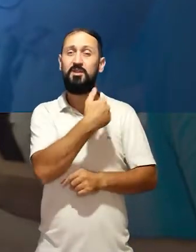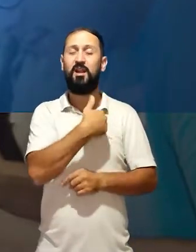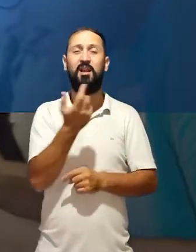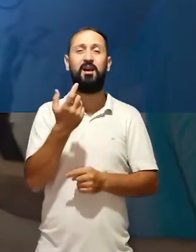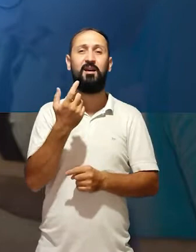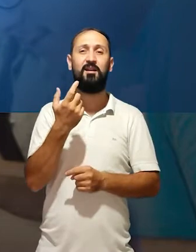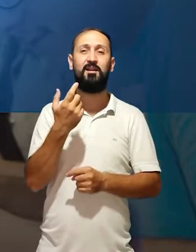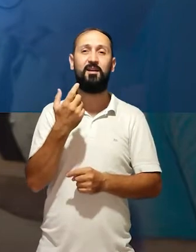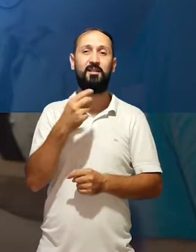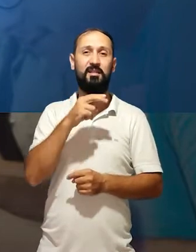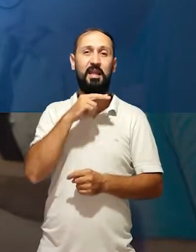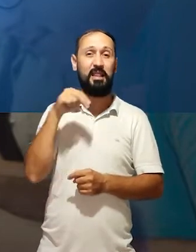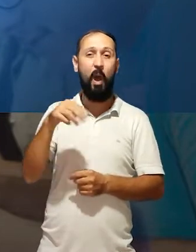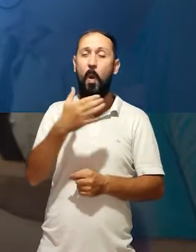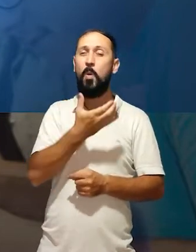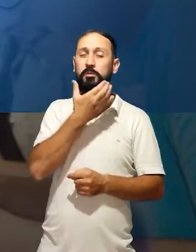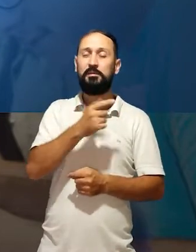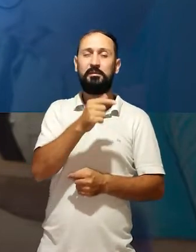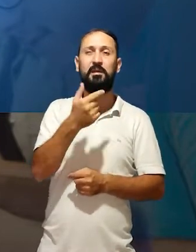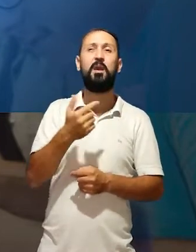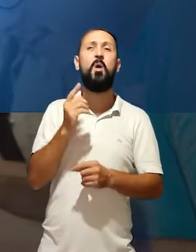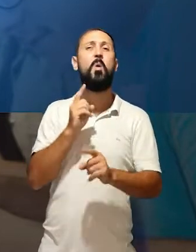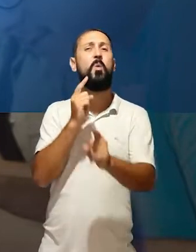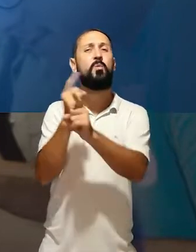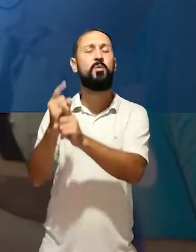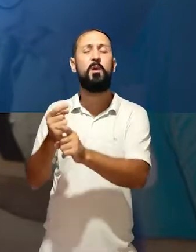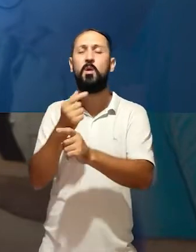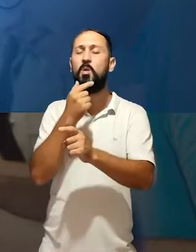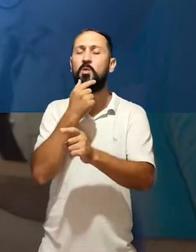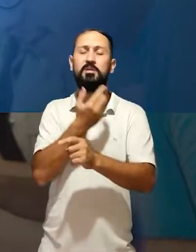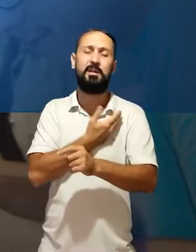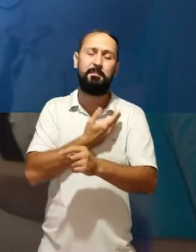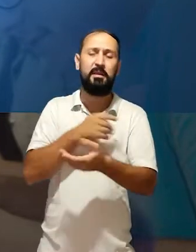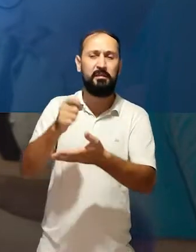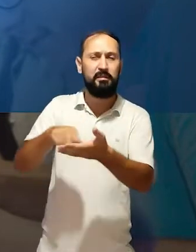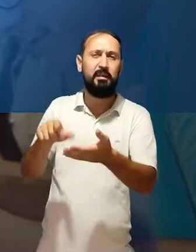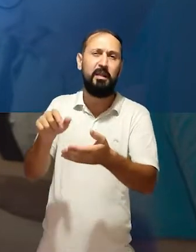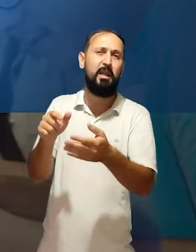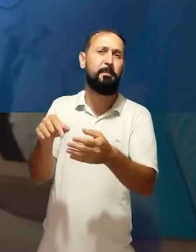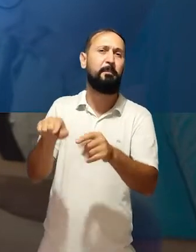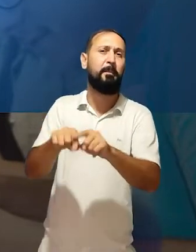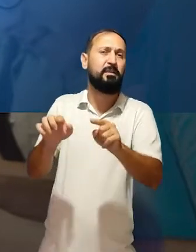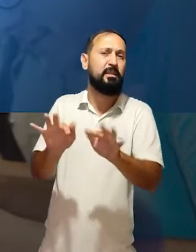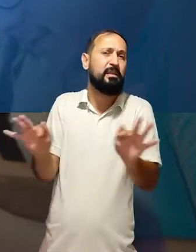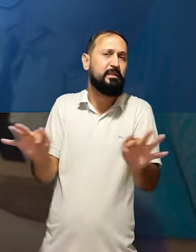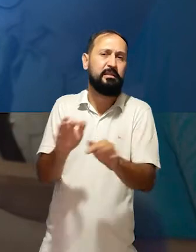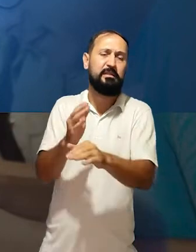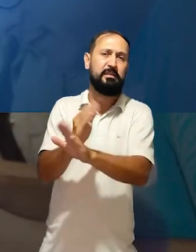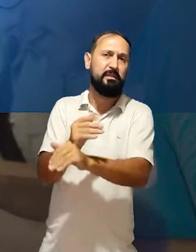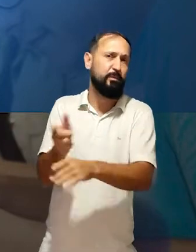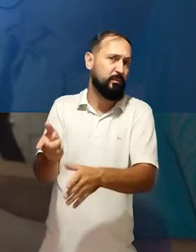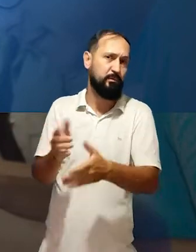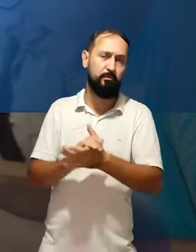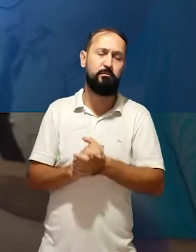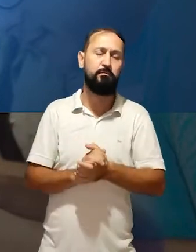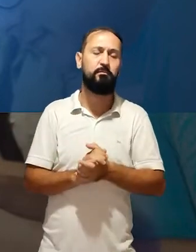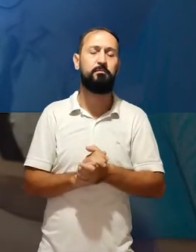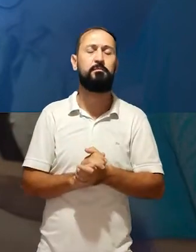Natal, eu encontrei uns amigos que gostavam de escrever, mas escreviam de maneira amadorística tudo isso,